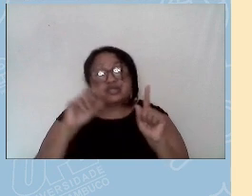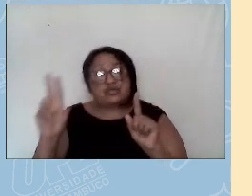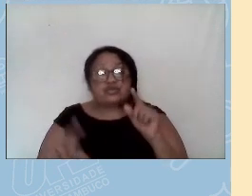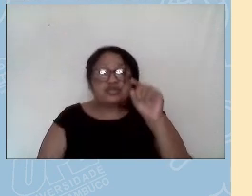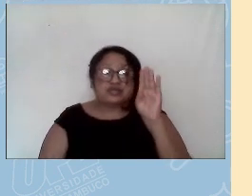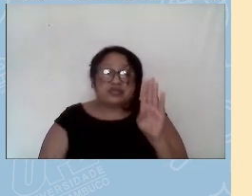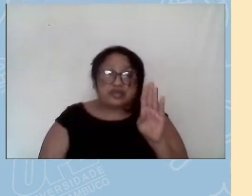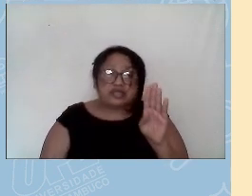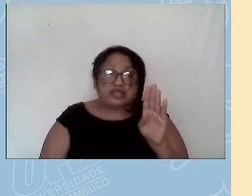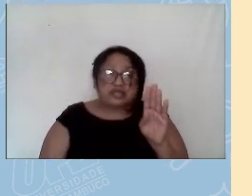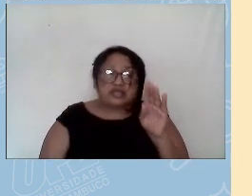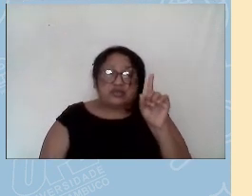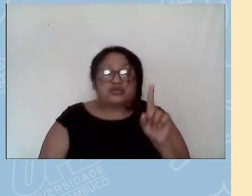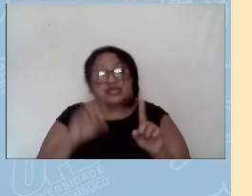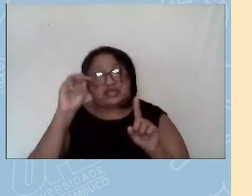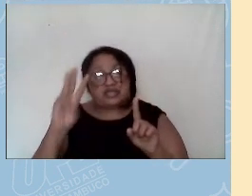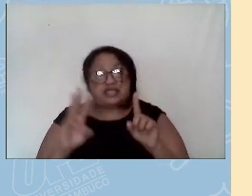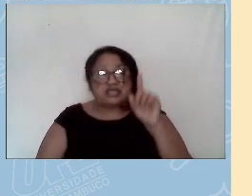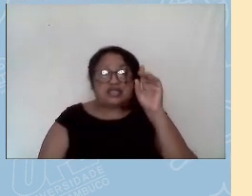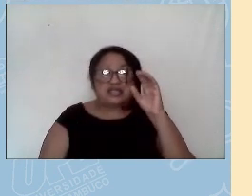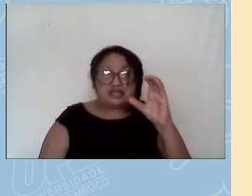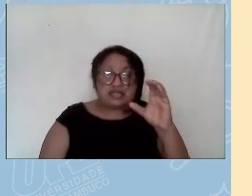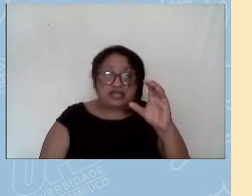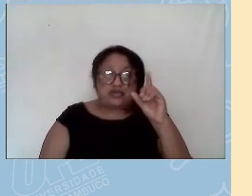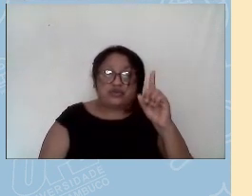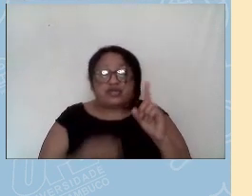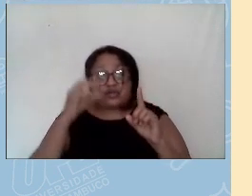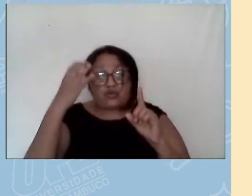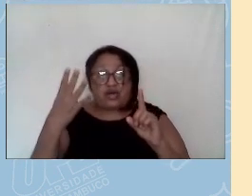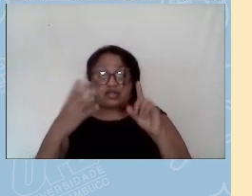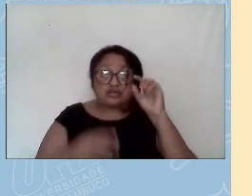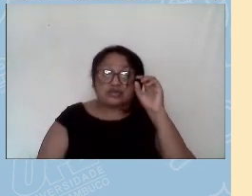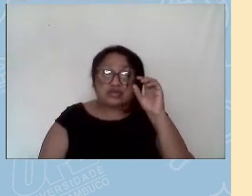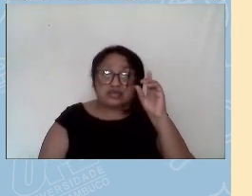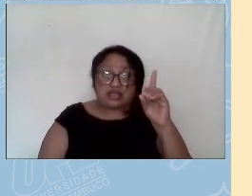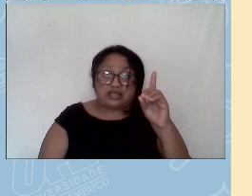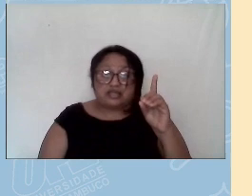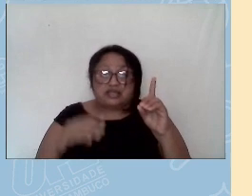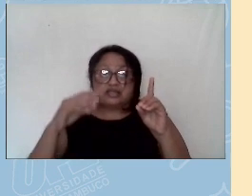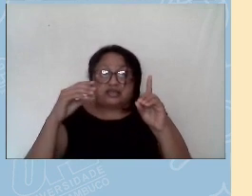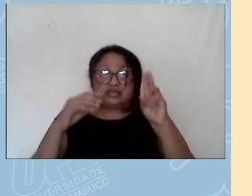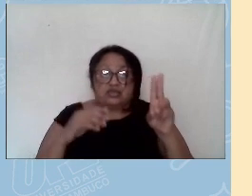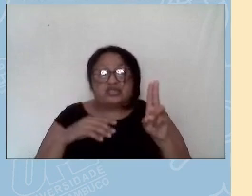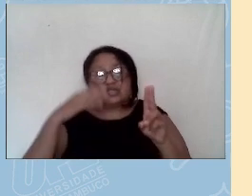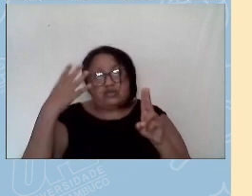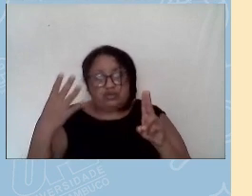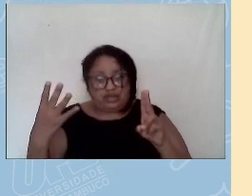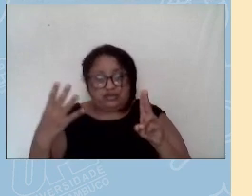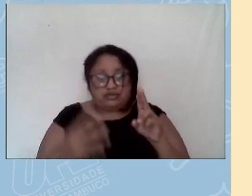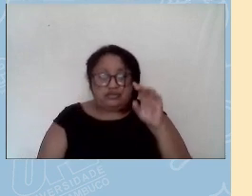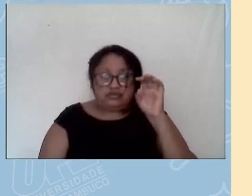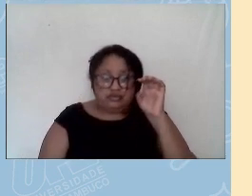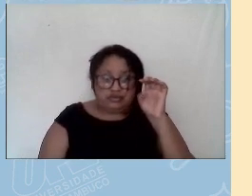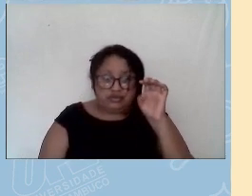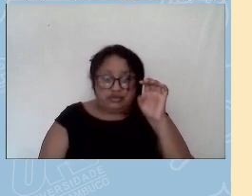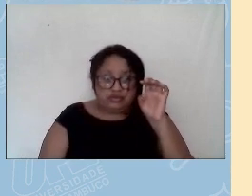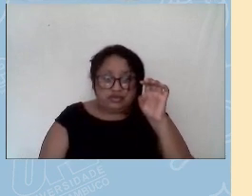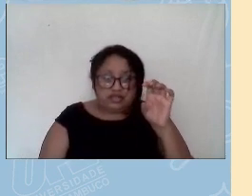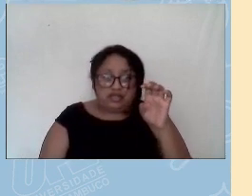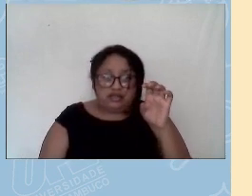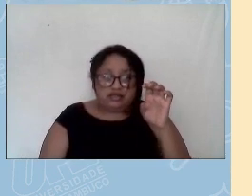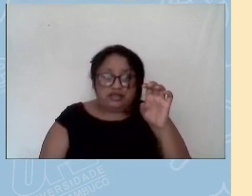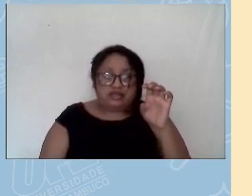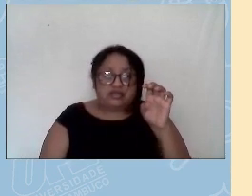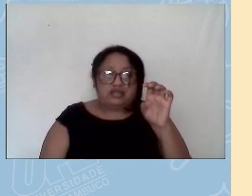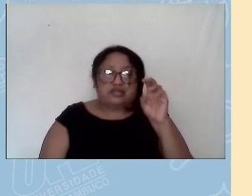3 C 1 e 4 D 2 e 3 E 2 e 4 vamos refletir conversar um pouco